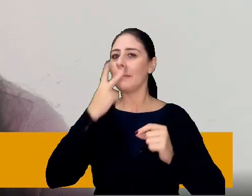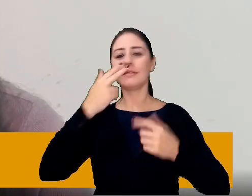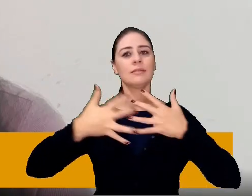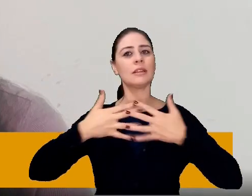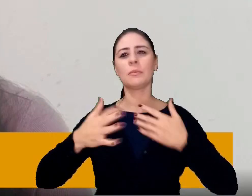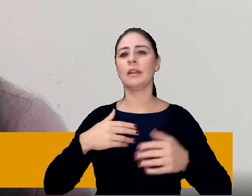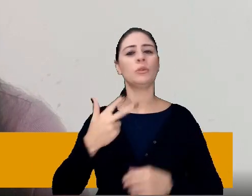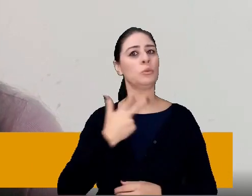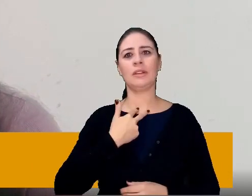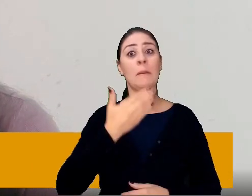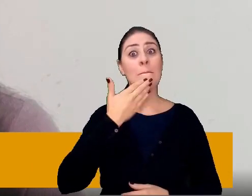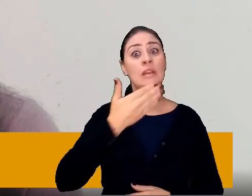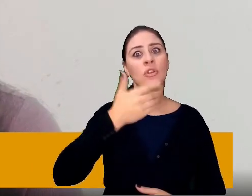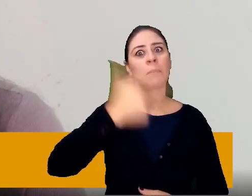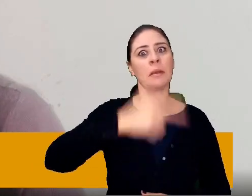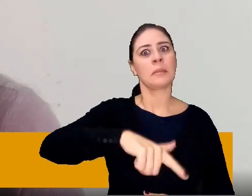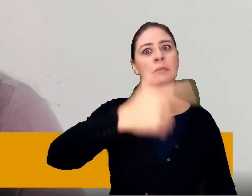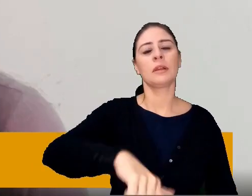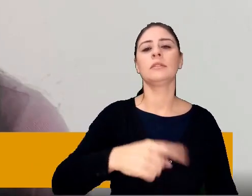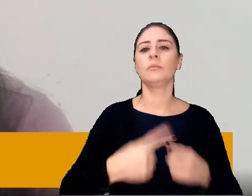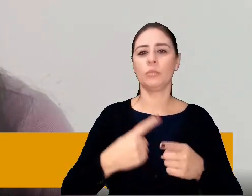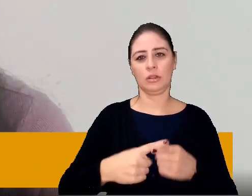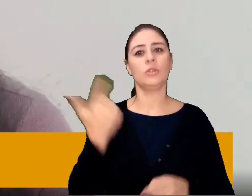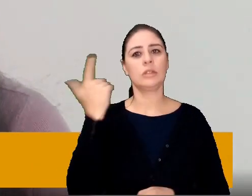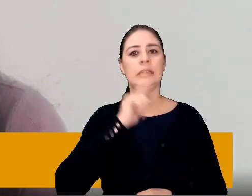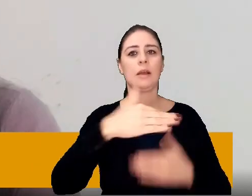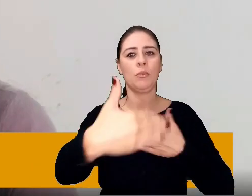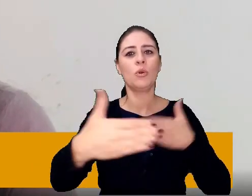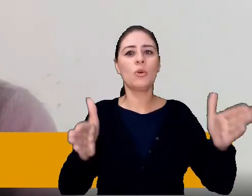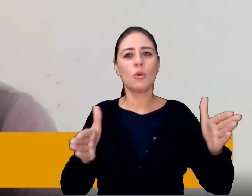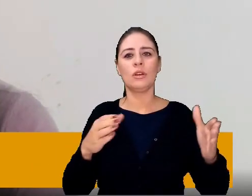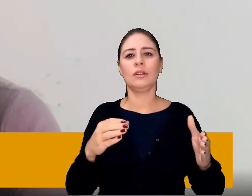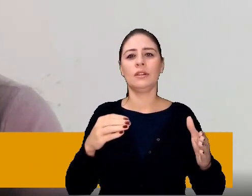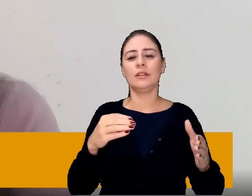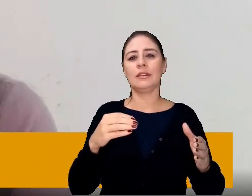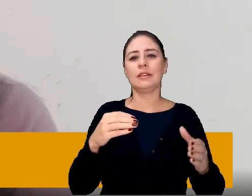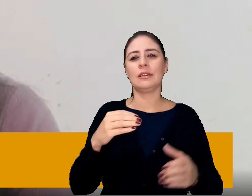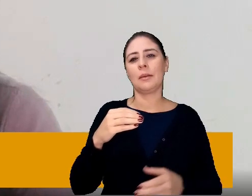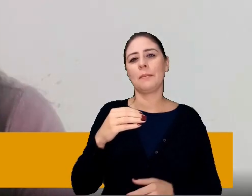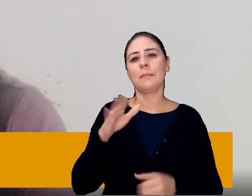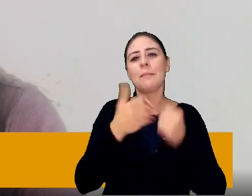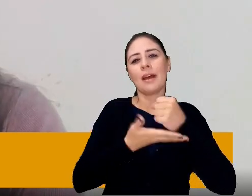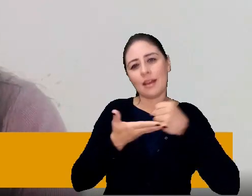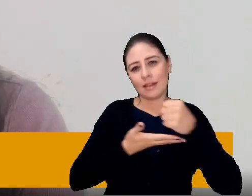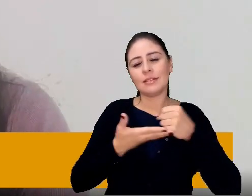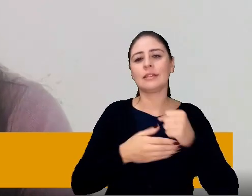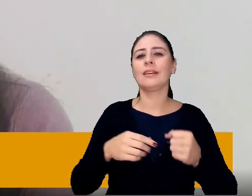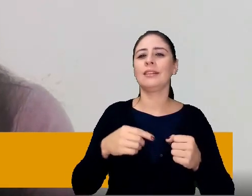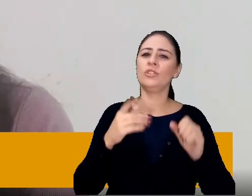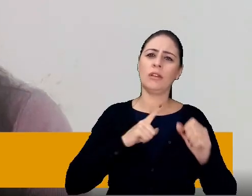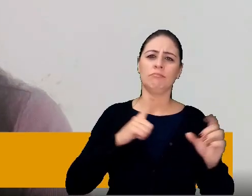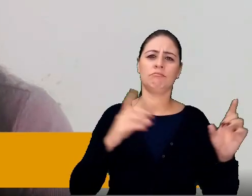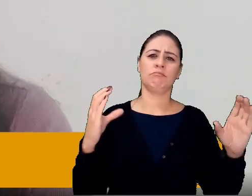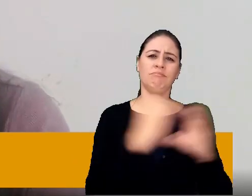eu sempre gostei de ser transparente, assim, olha, gente, não dá para a gente ficar pedindo tanto alimento, porque cesta básica a gente ganhou bastante, então a gente tem que